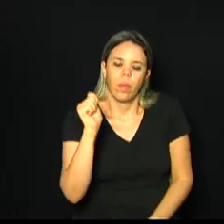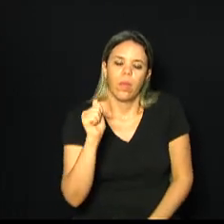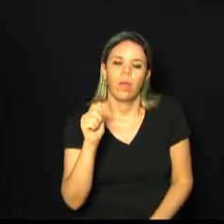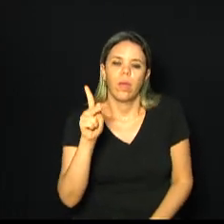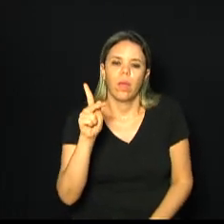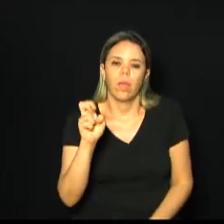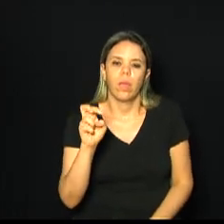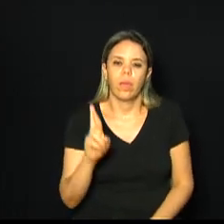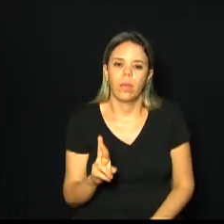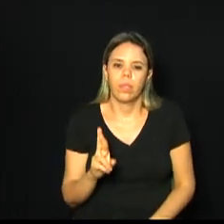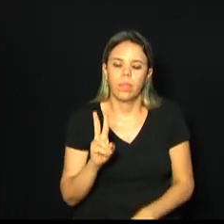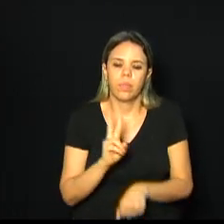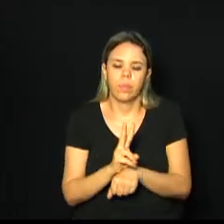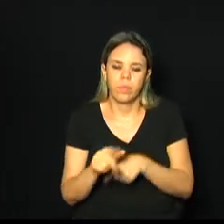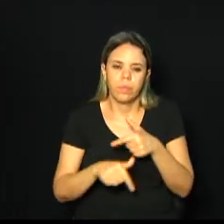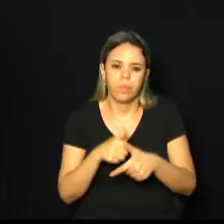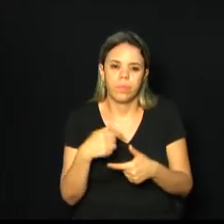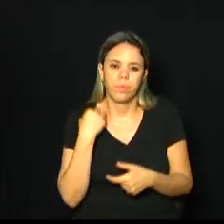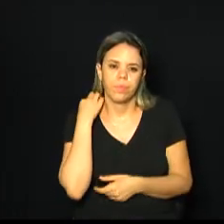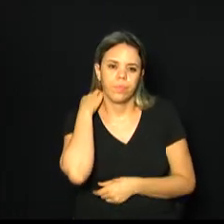proteções existentes.